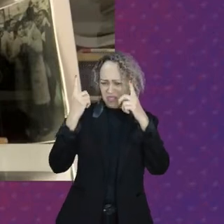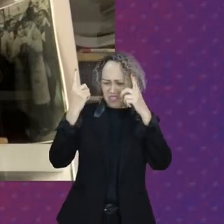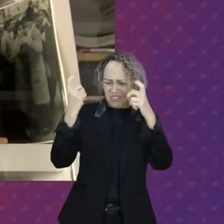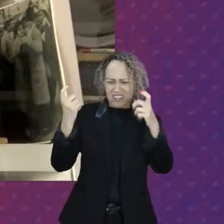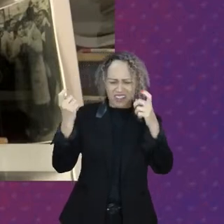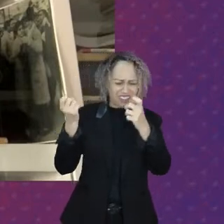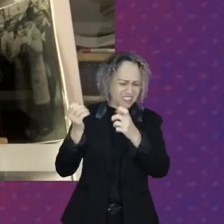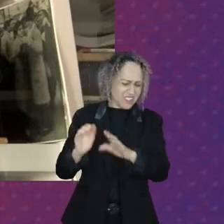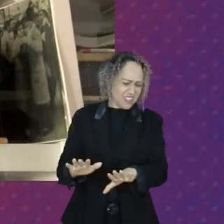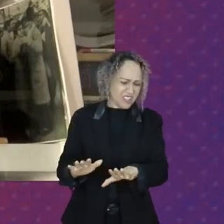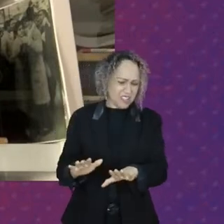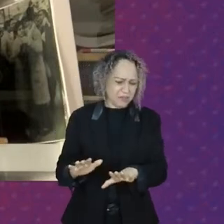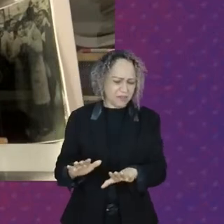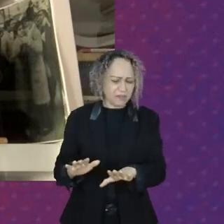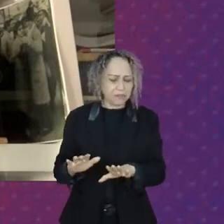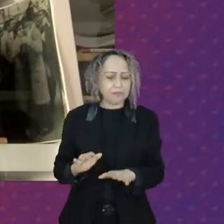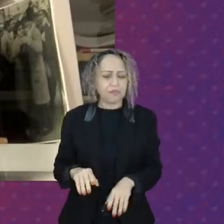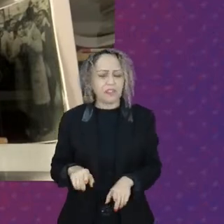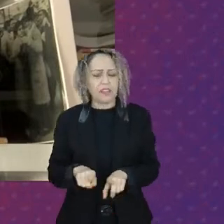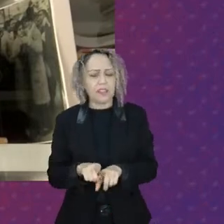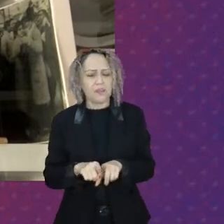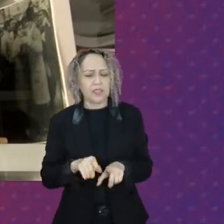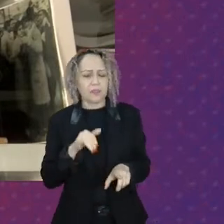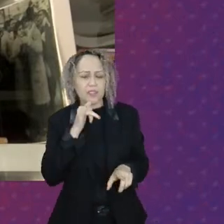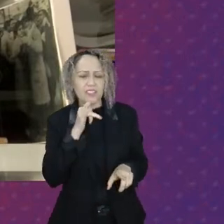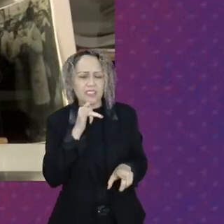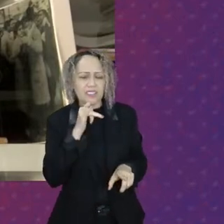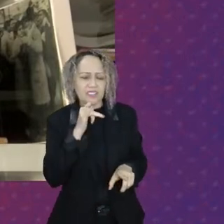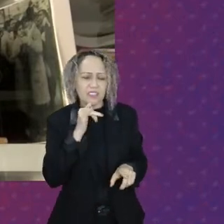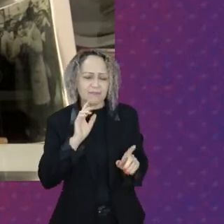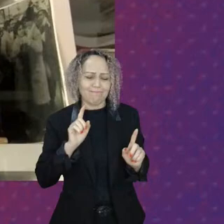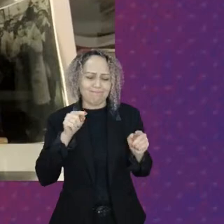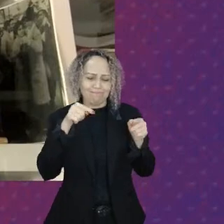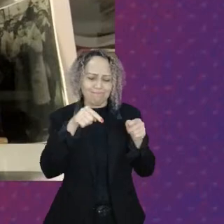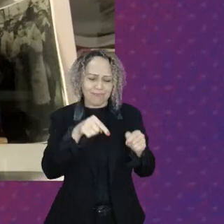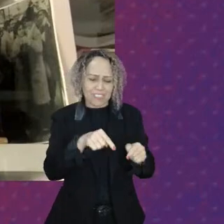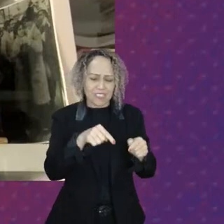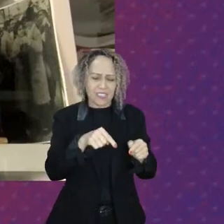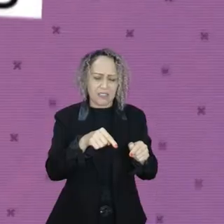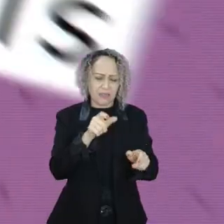ao trabalho, aos trabalhadores e especialmente em relação às trabalhadoras.